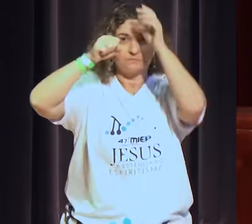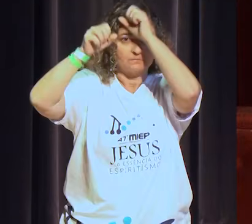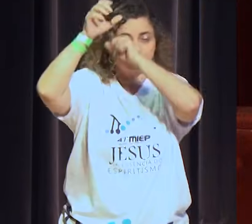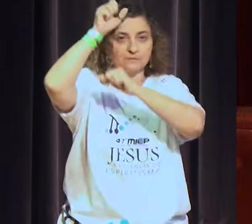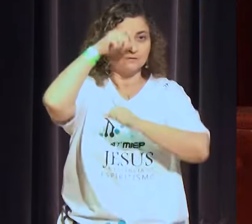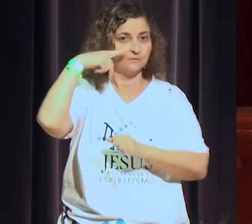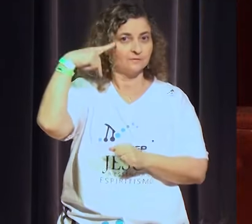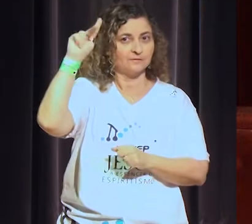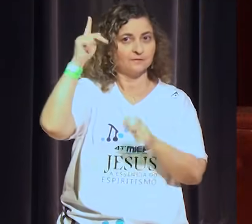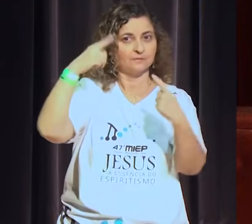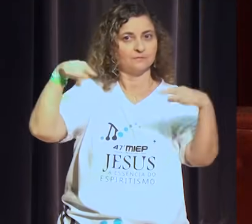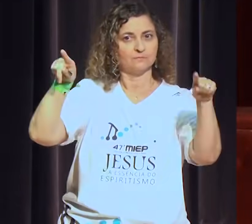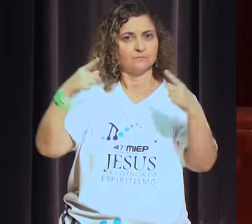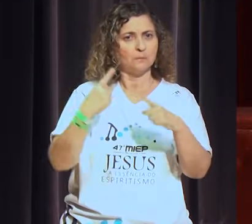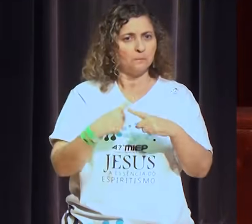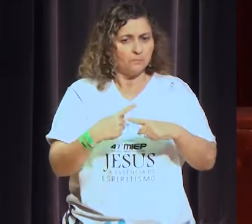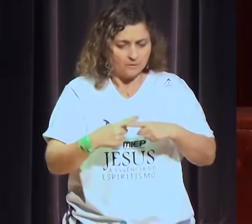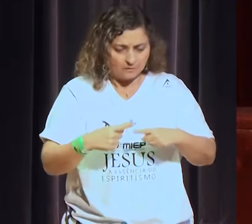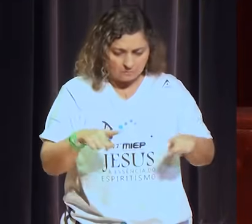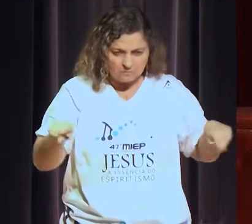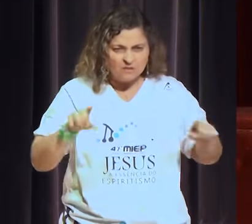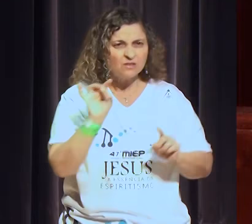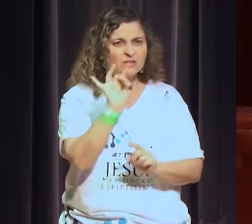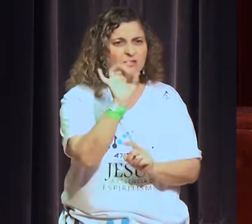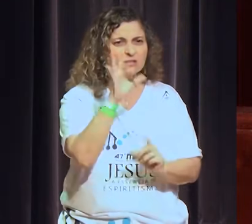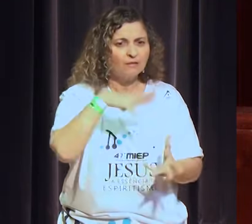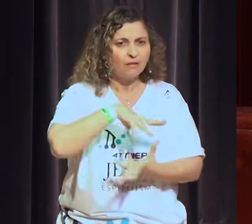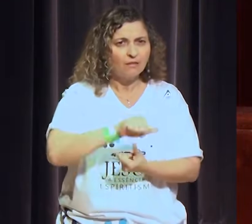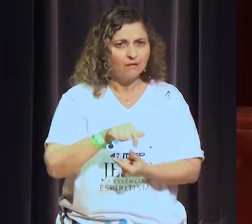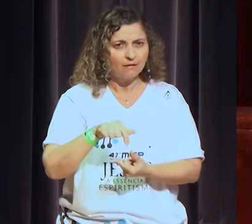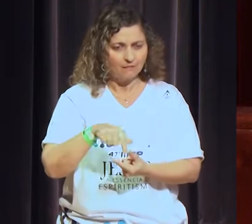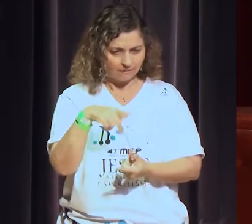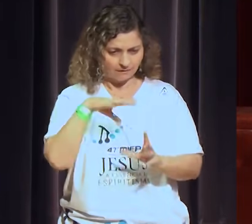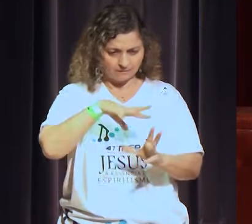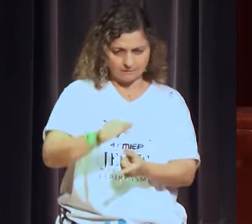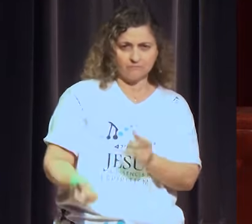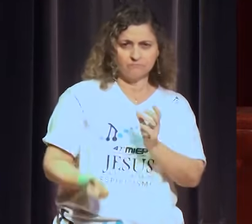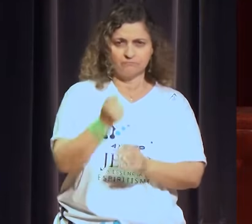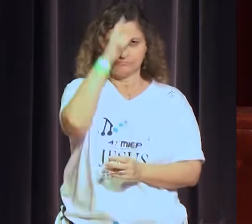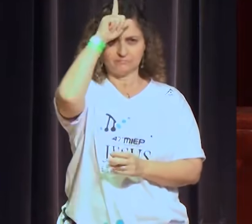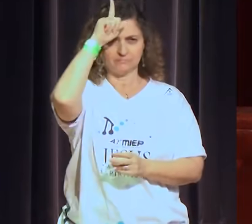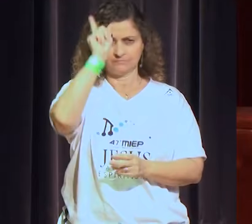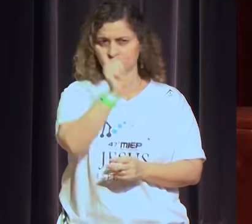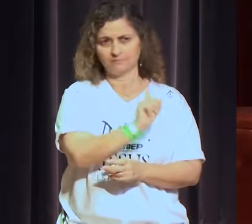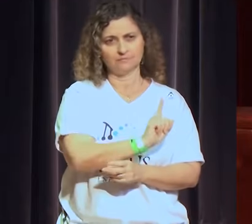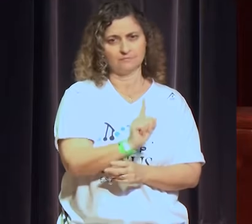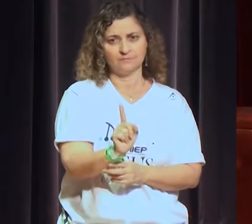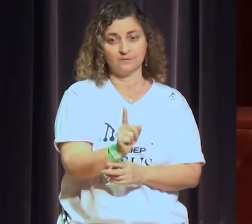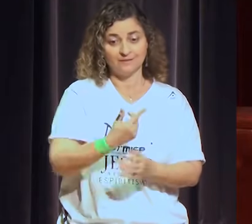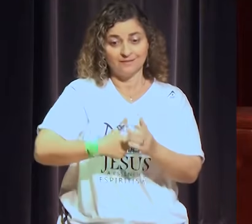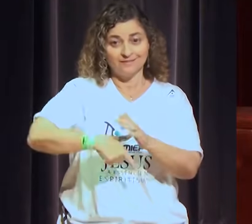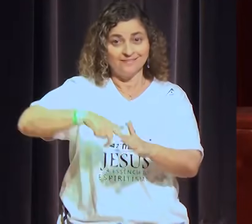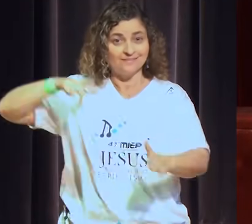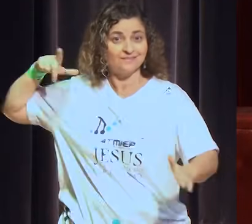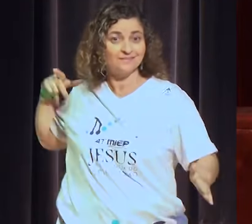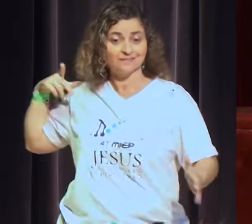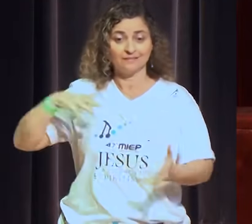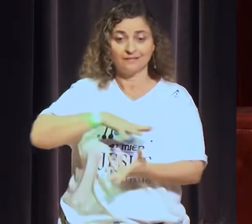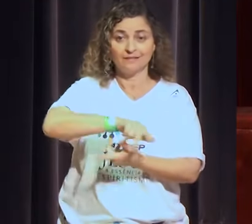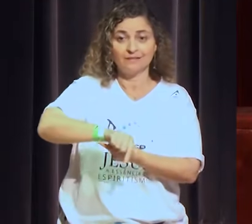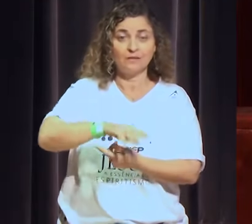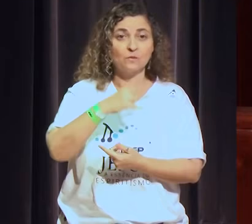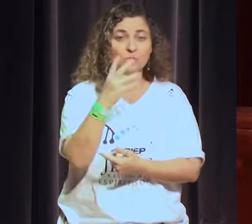é música da Terra, não foi a Terra que inventou a música. Antes do planeta Terra ser criado, há